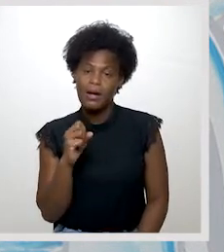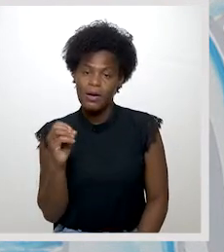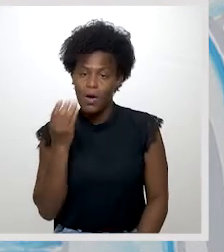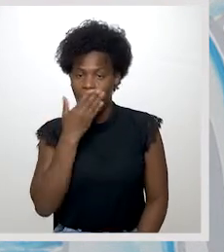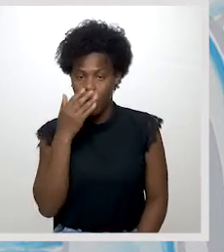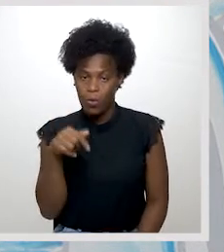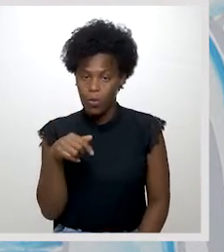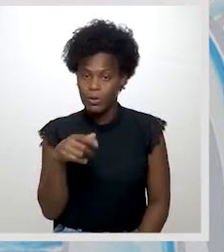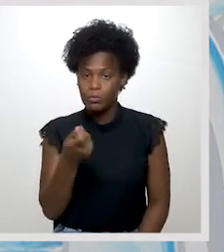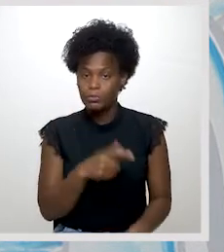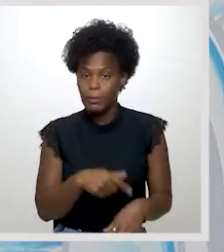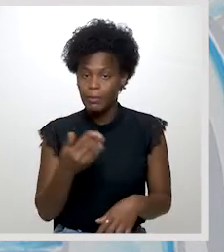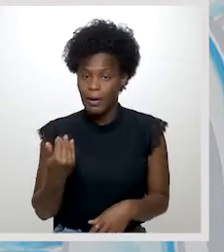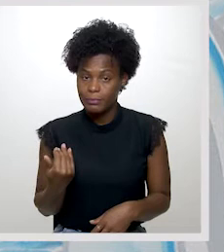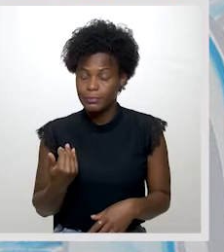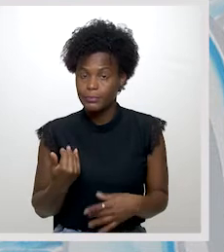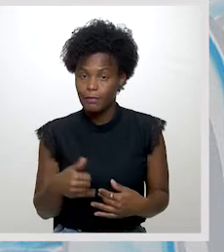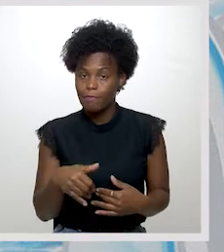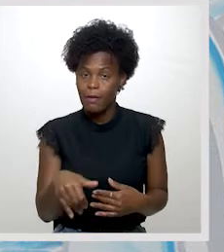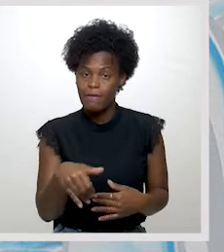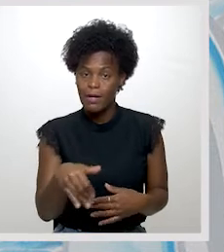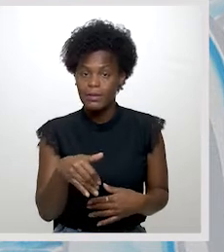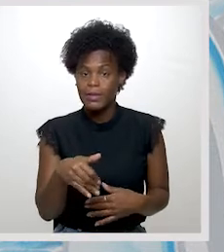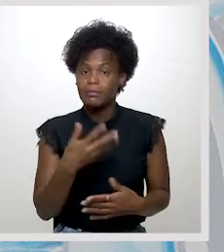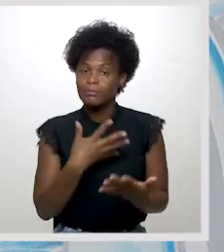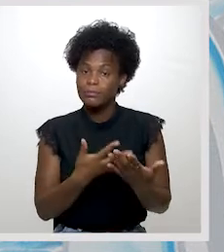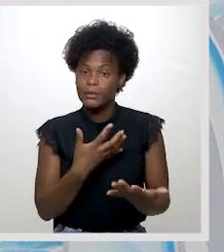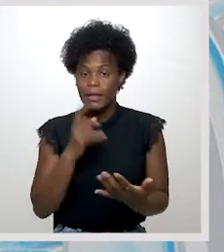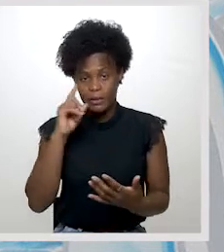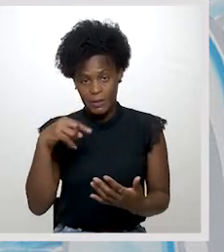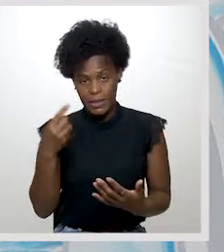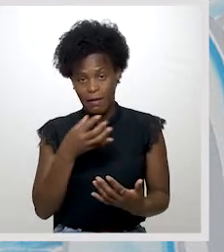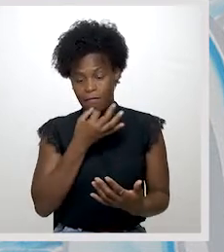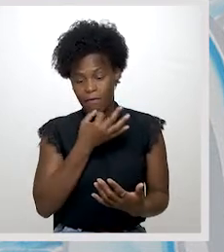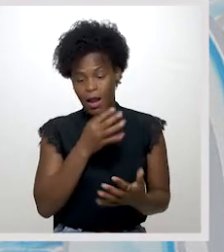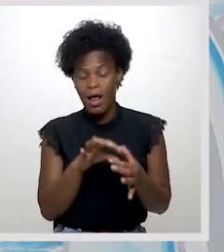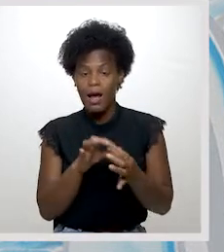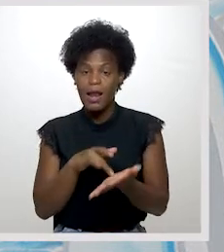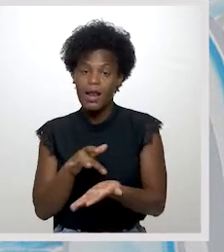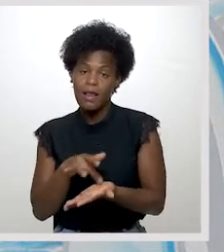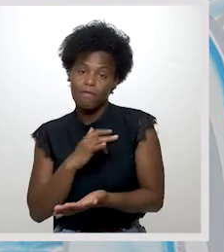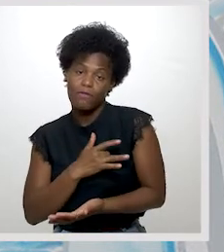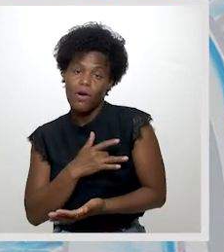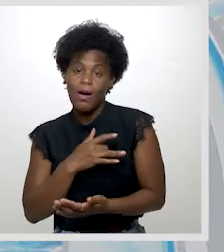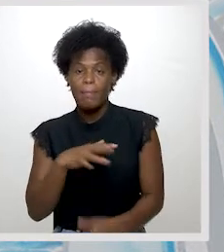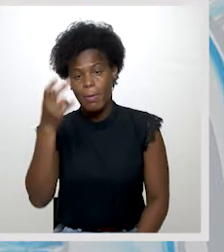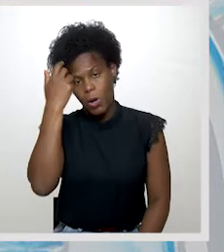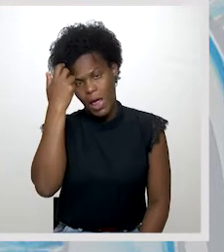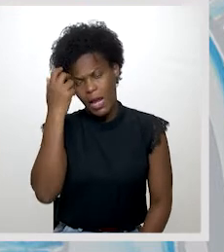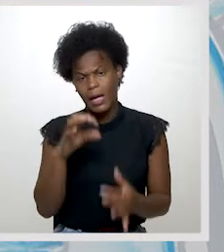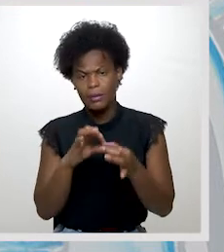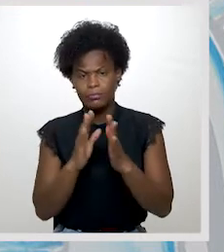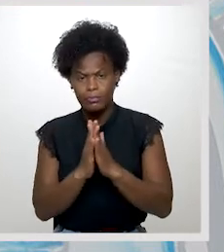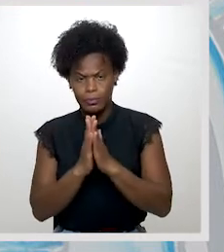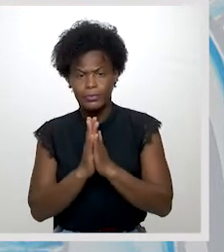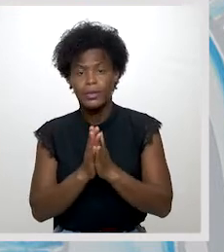eu referi há bem pouco tempo, vamos dar um destaque especial ao romance Memorial do Convento e